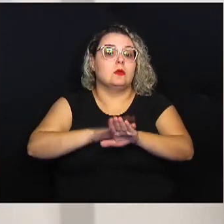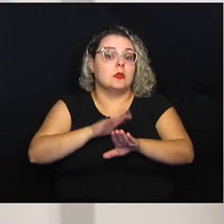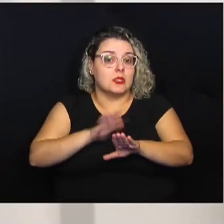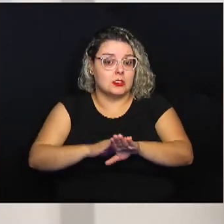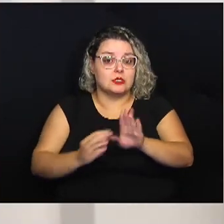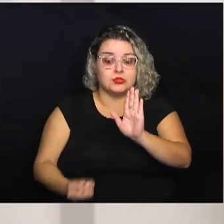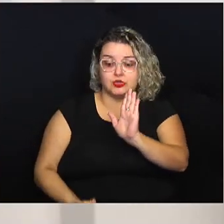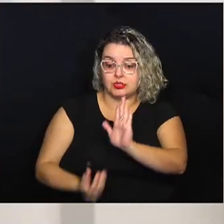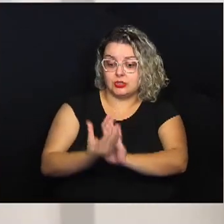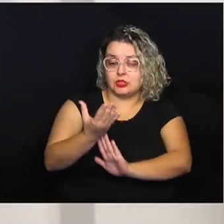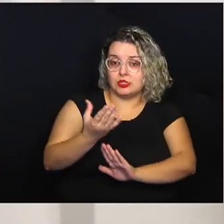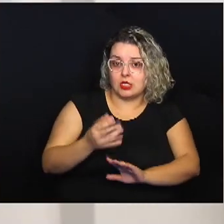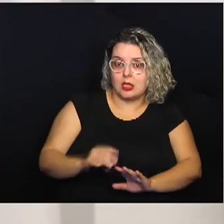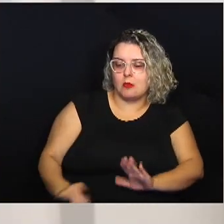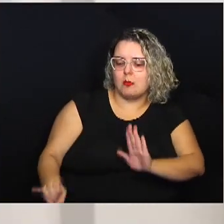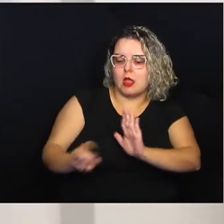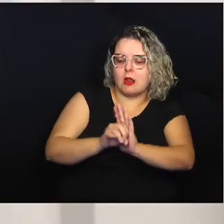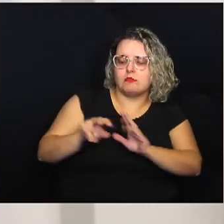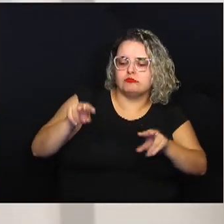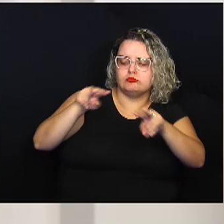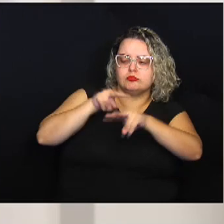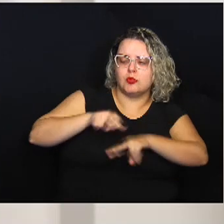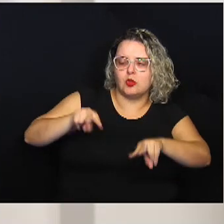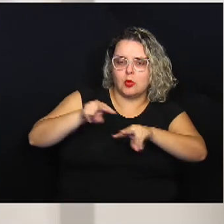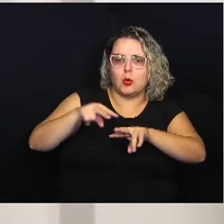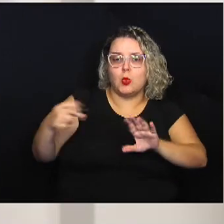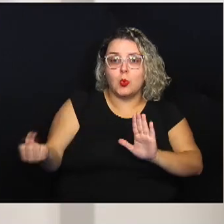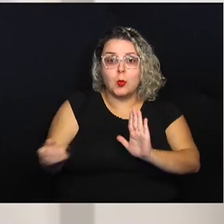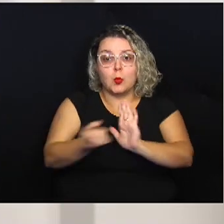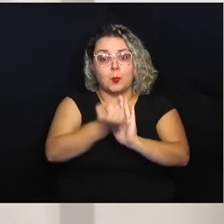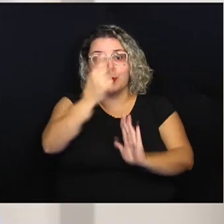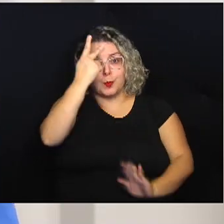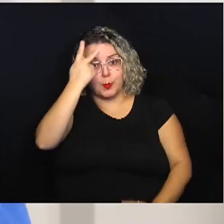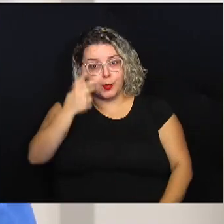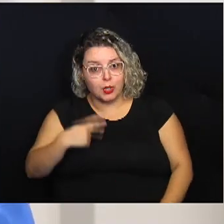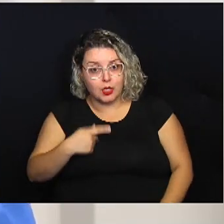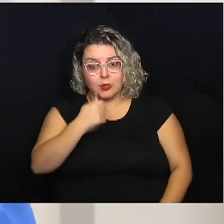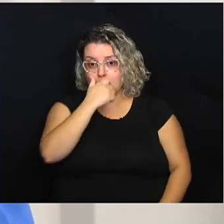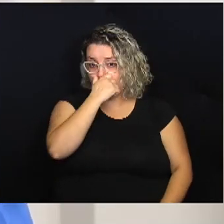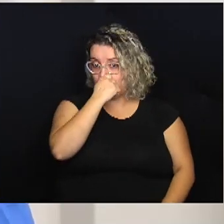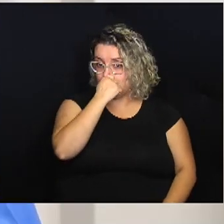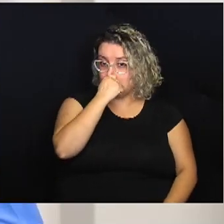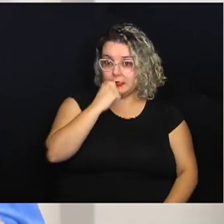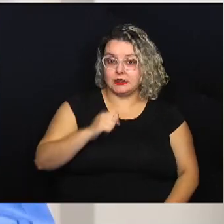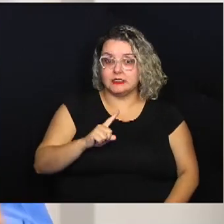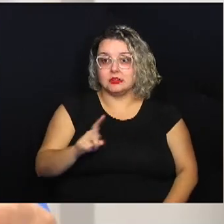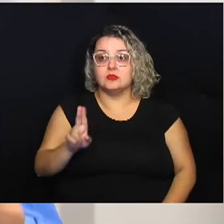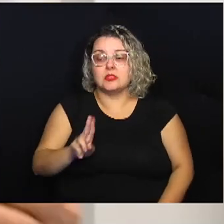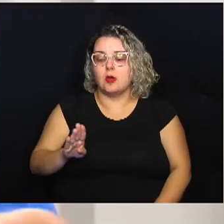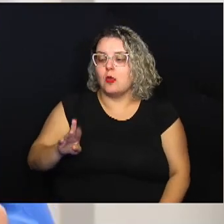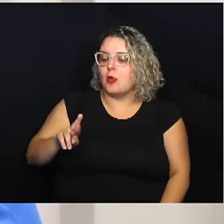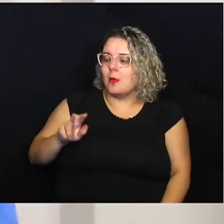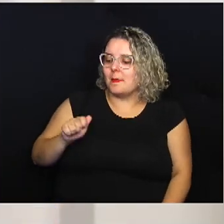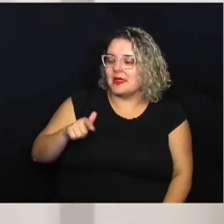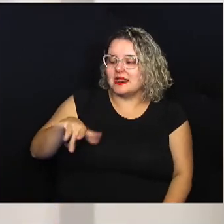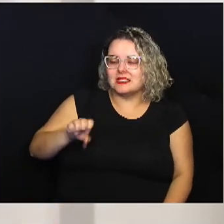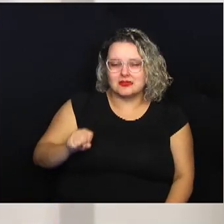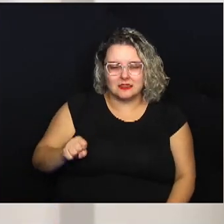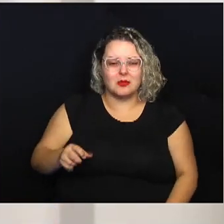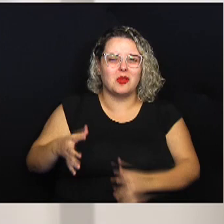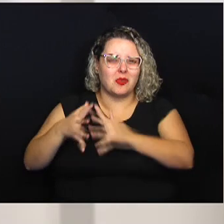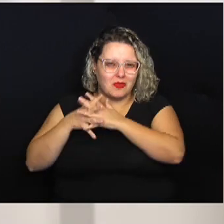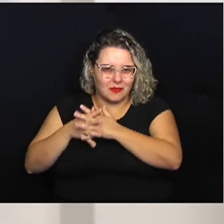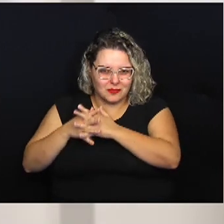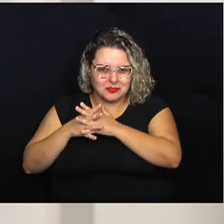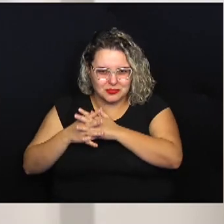uma identidade visual para a Câmara, com um logotipo próprio, ao invés de usar o brasão que confundia a Câmara e